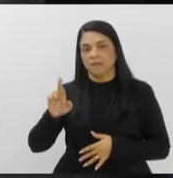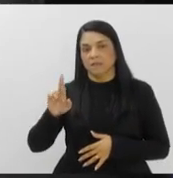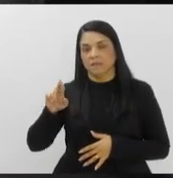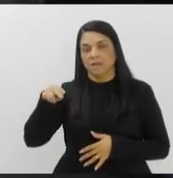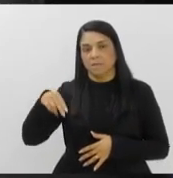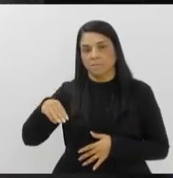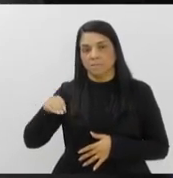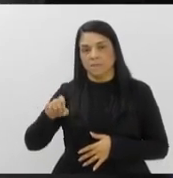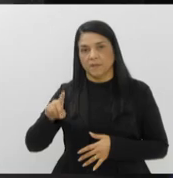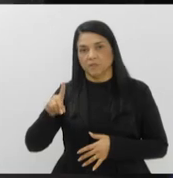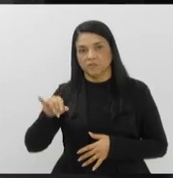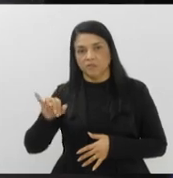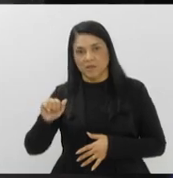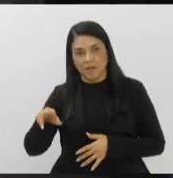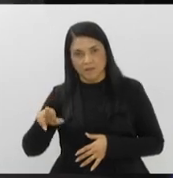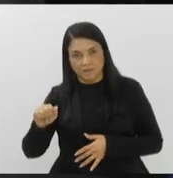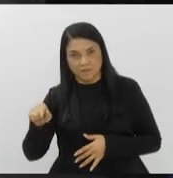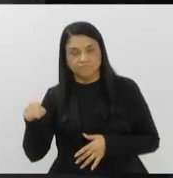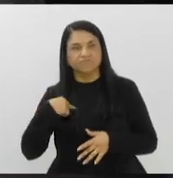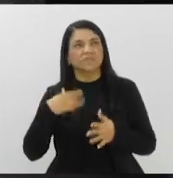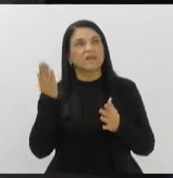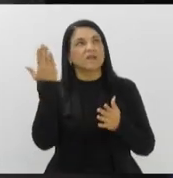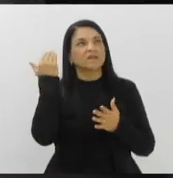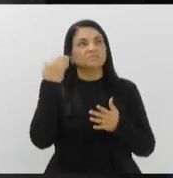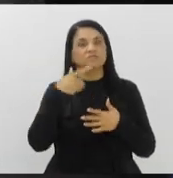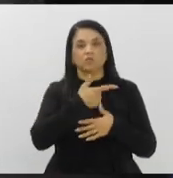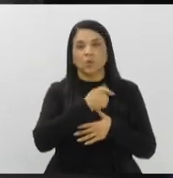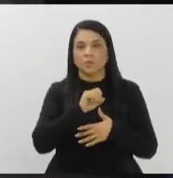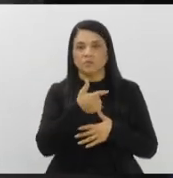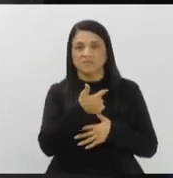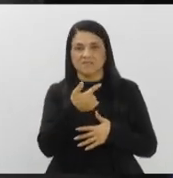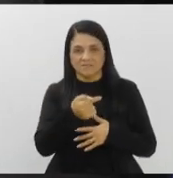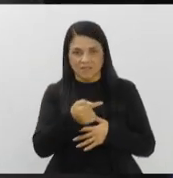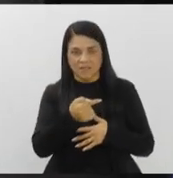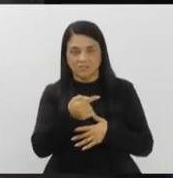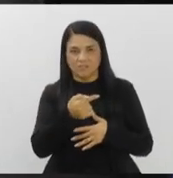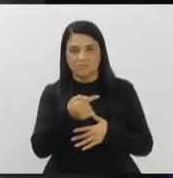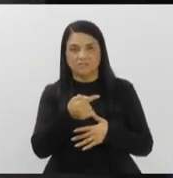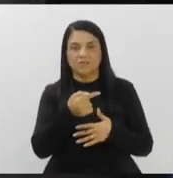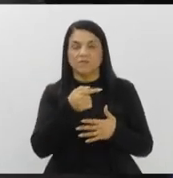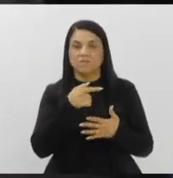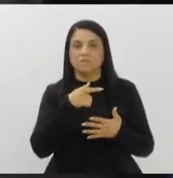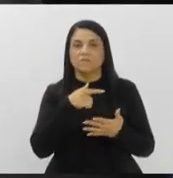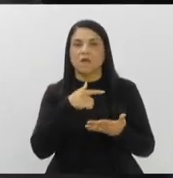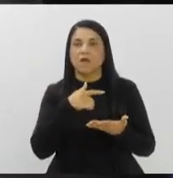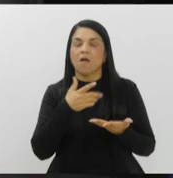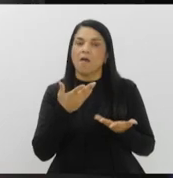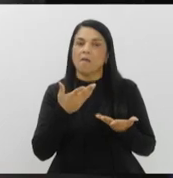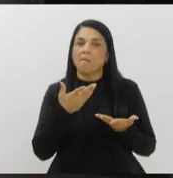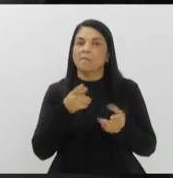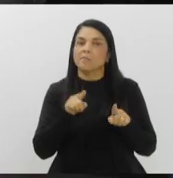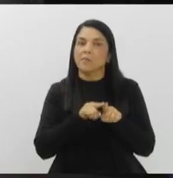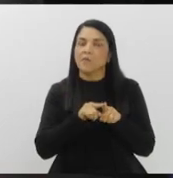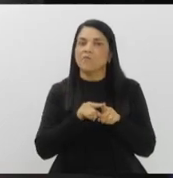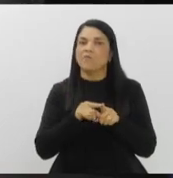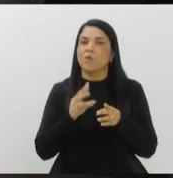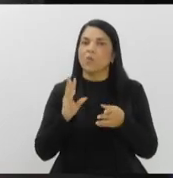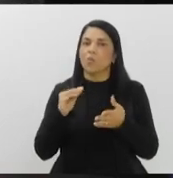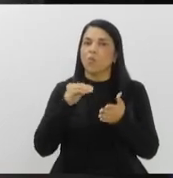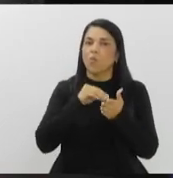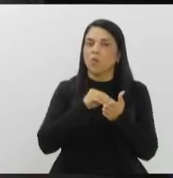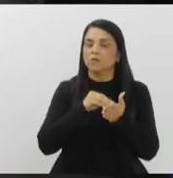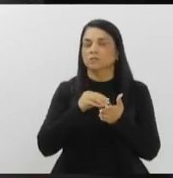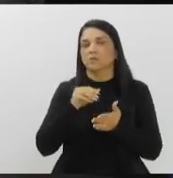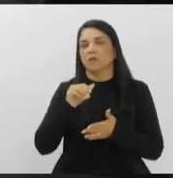em 2017, que é o antigo mesorregiões. Houve essa atualização e foi colocada pelo FNDE para dentro do